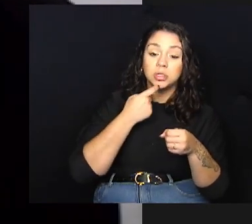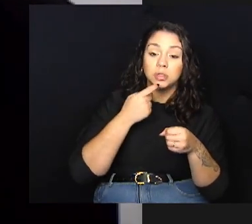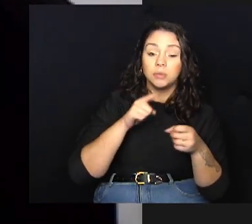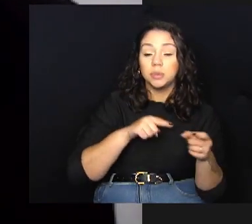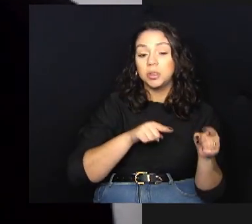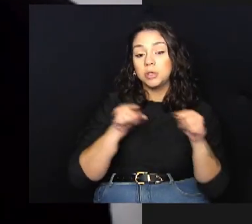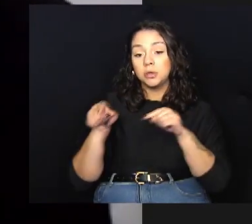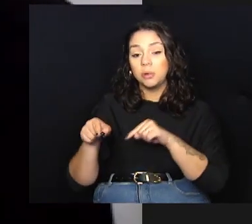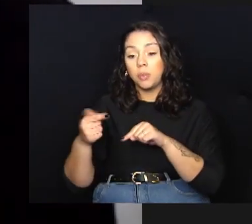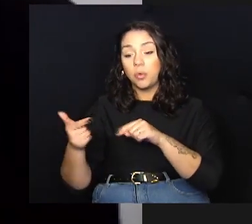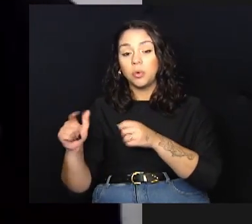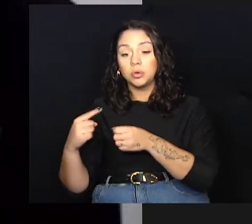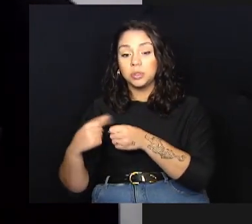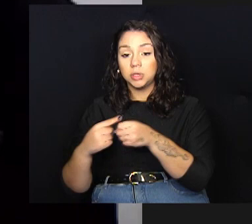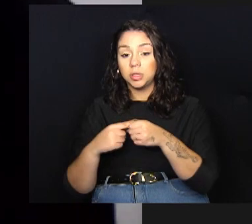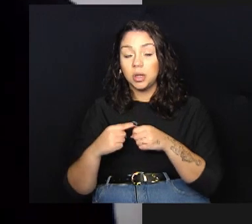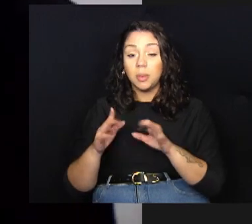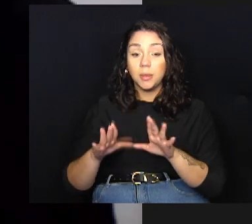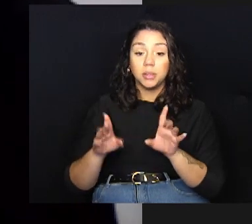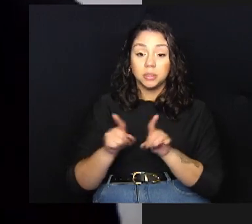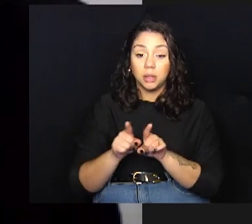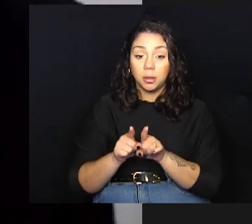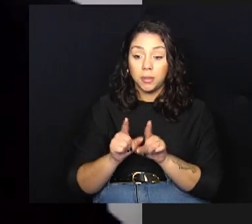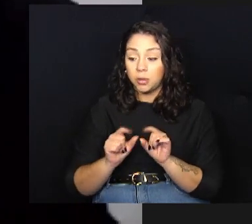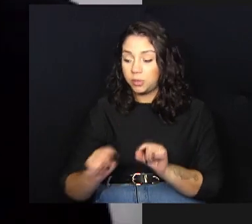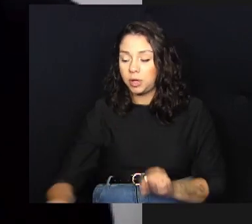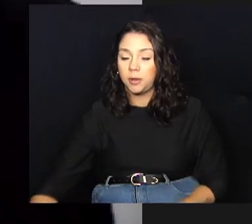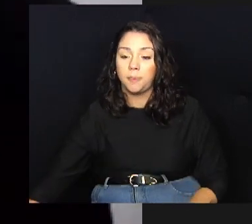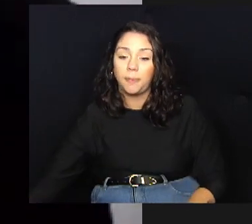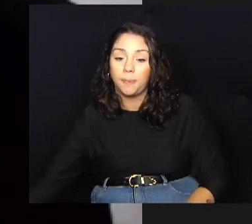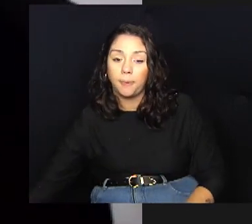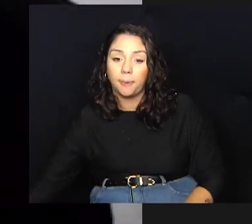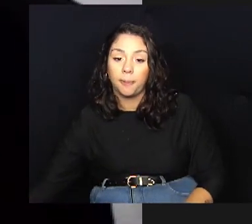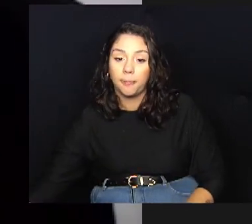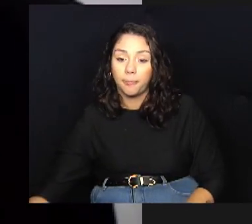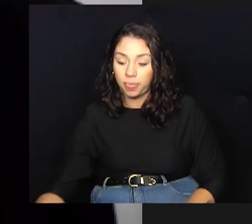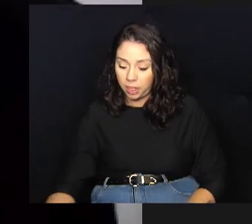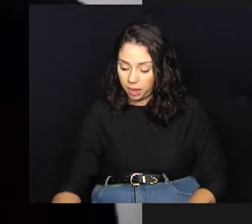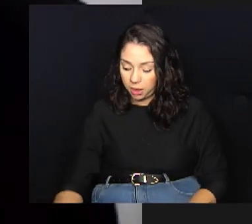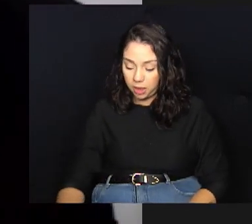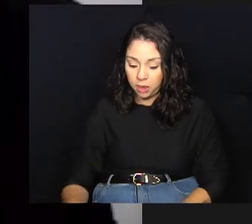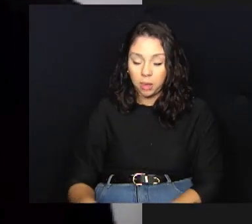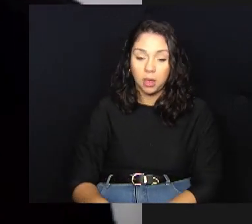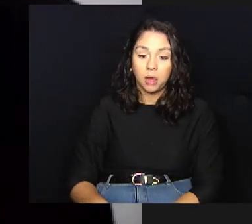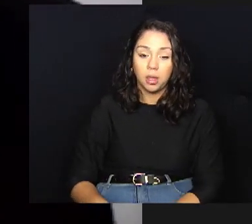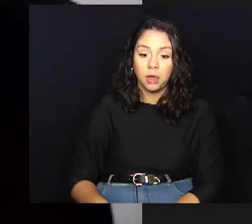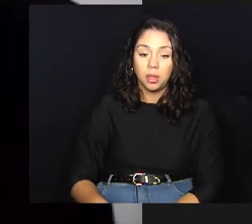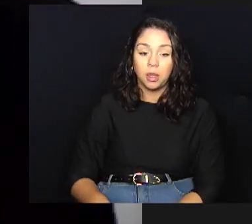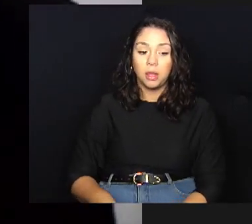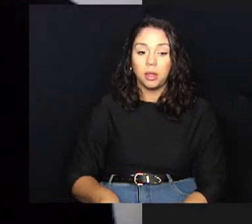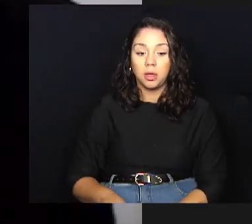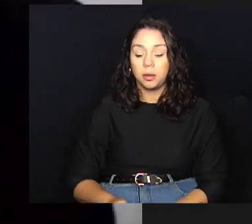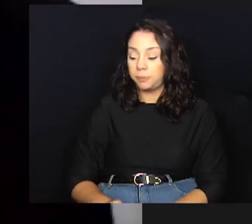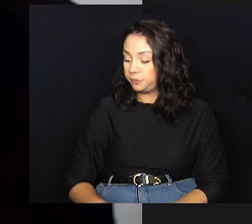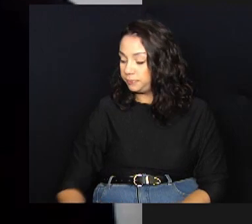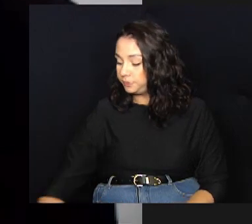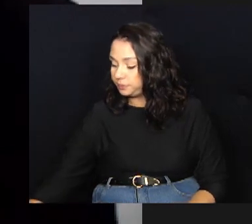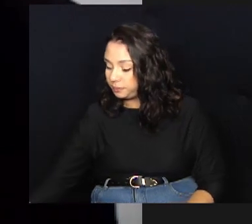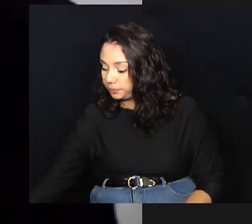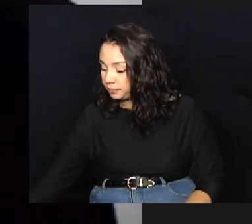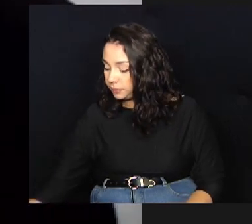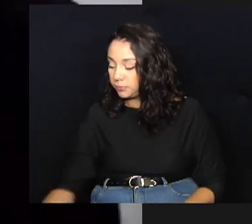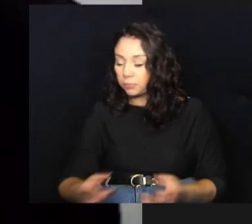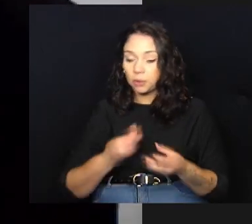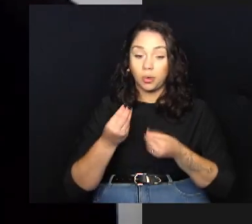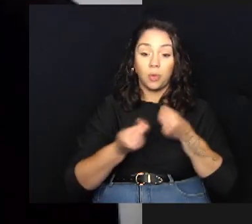metropolitana além disso a dinâmica Econômica é gerada na região né fez com que